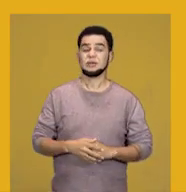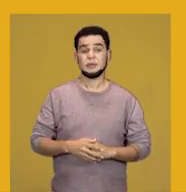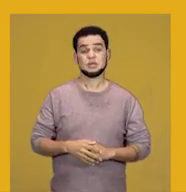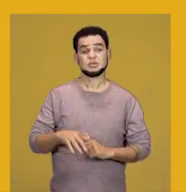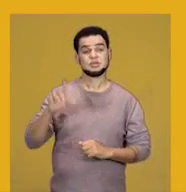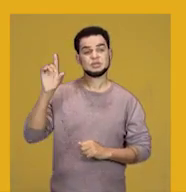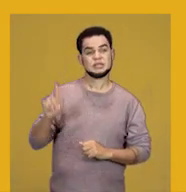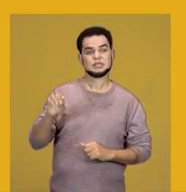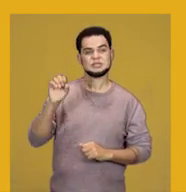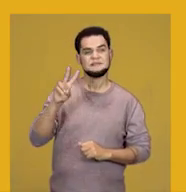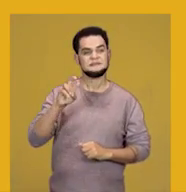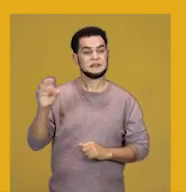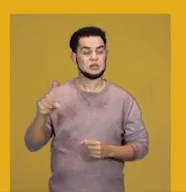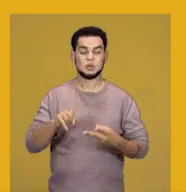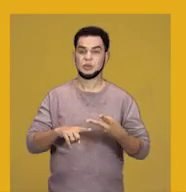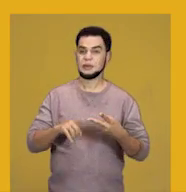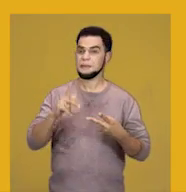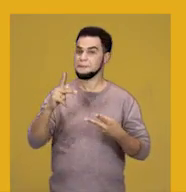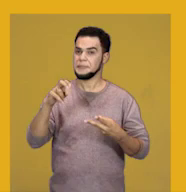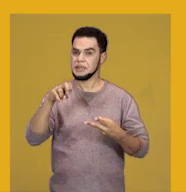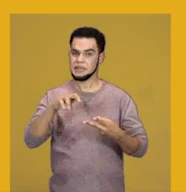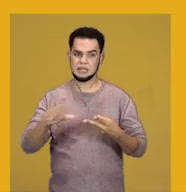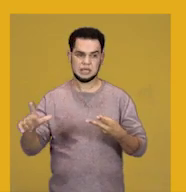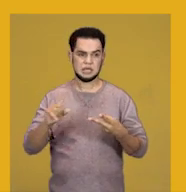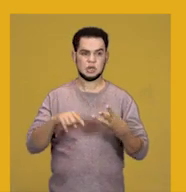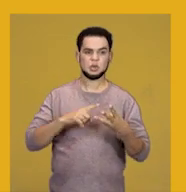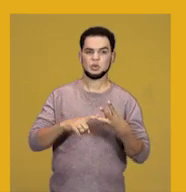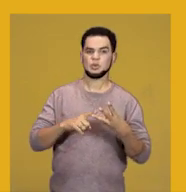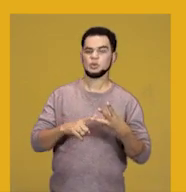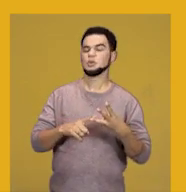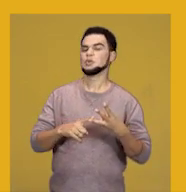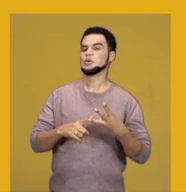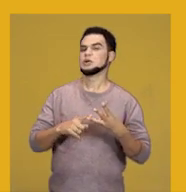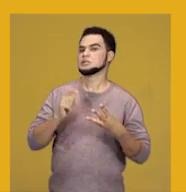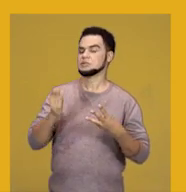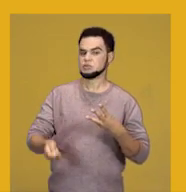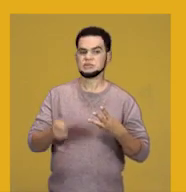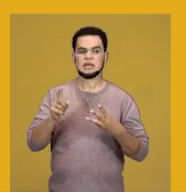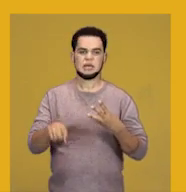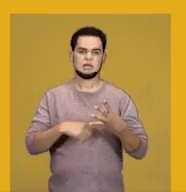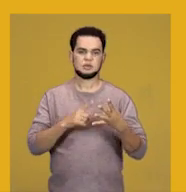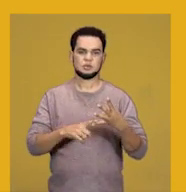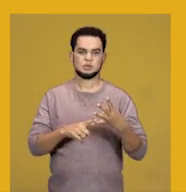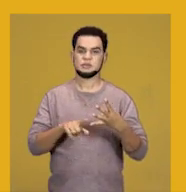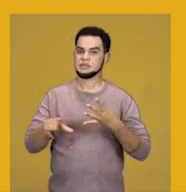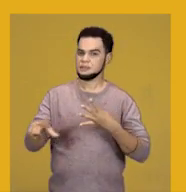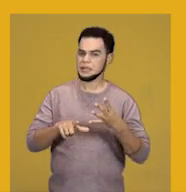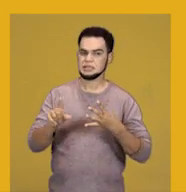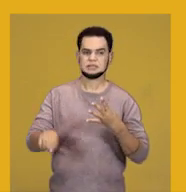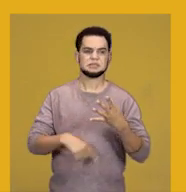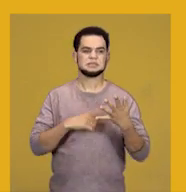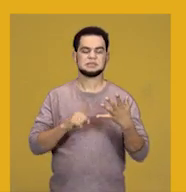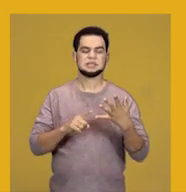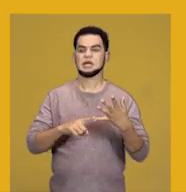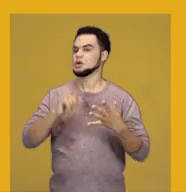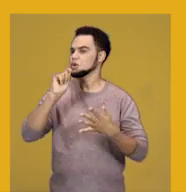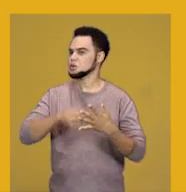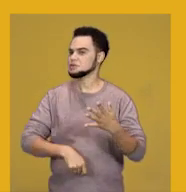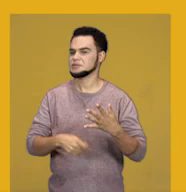civil, direito penal, direito tributário, direito trabalhista, direito